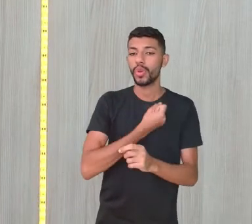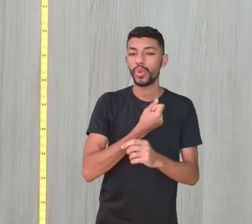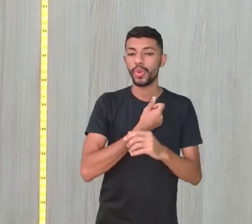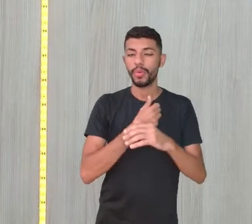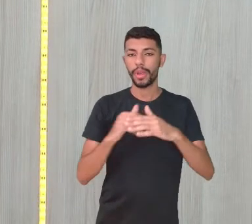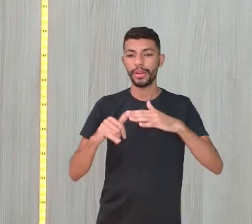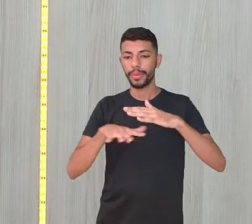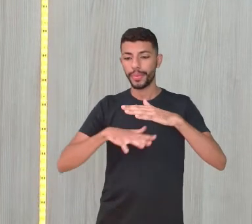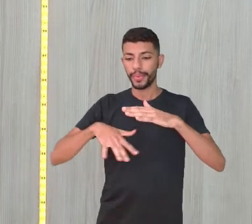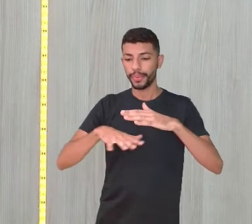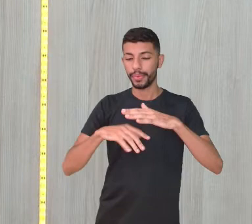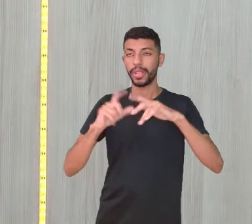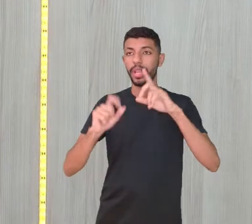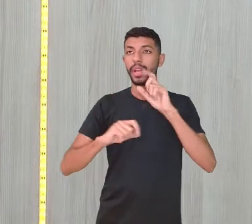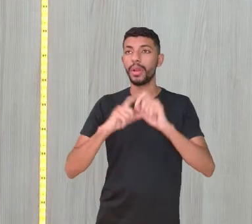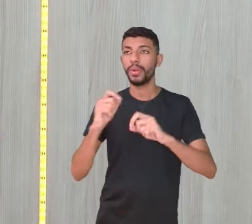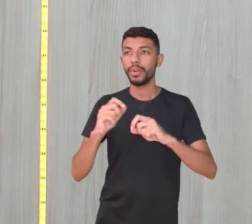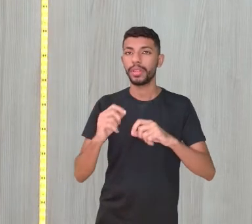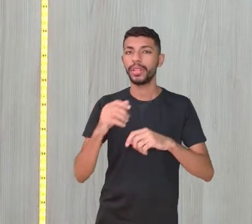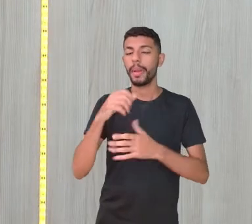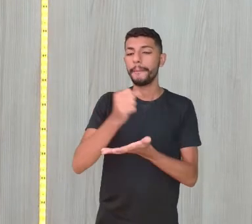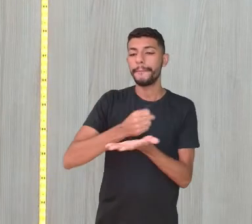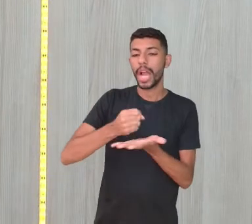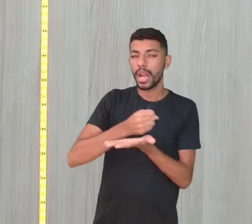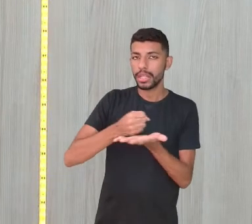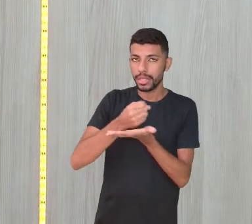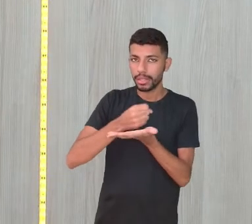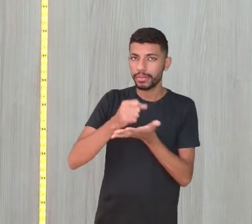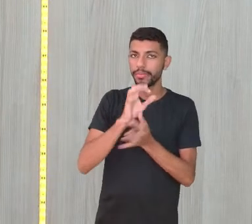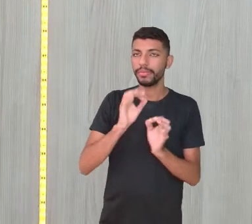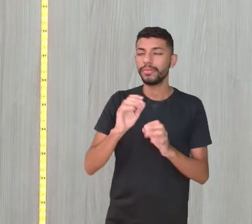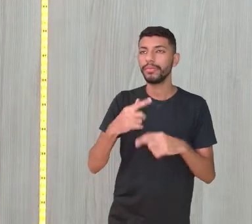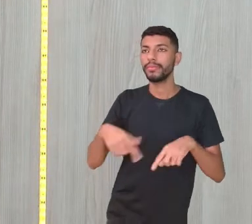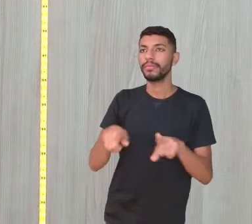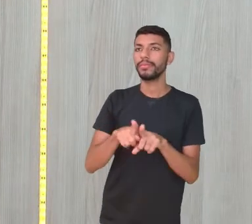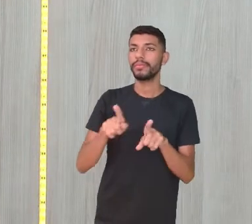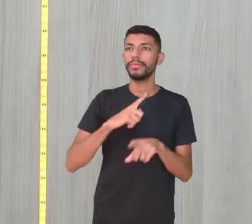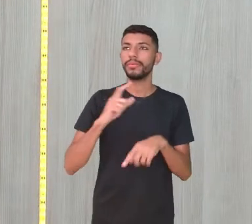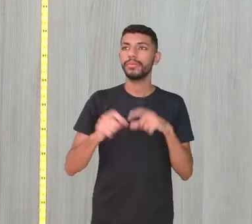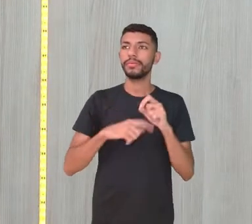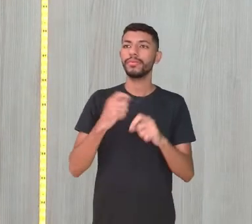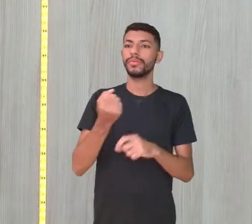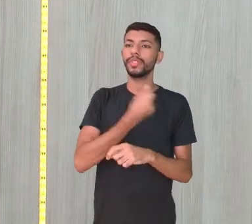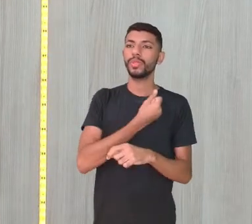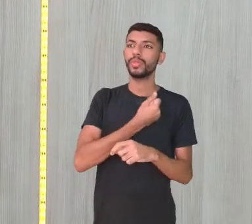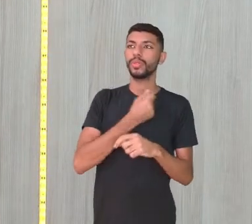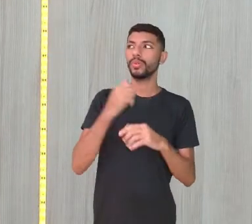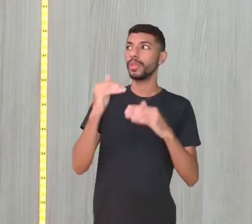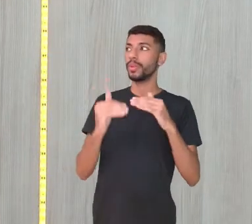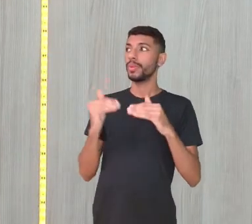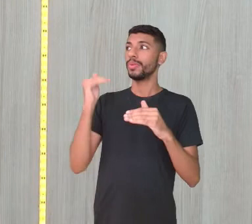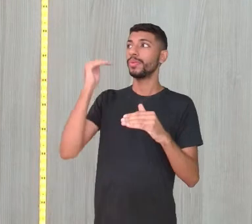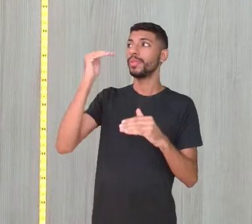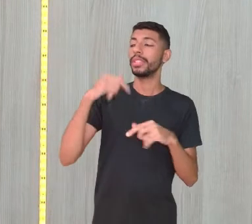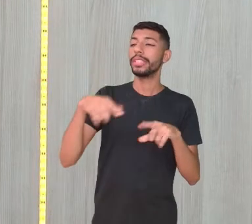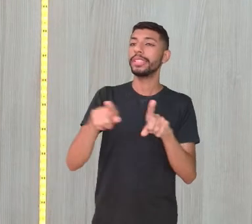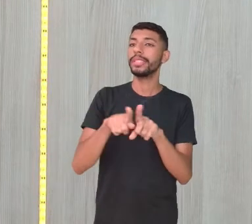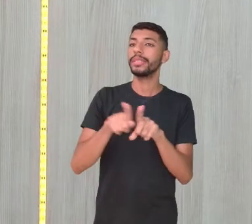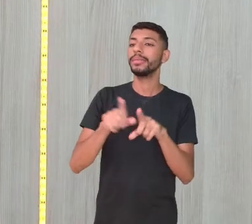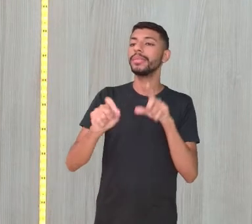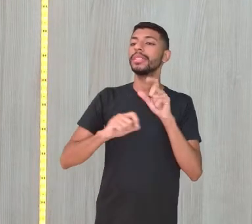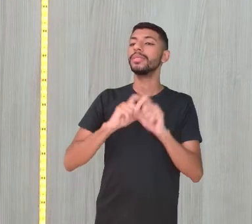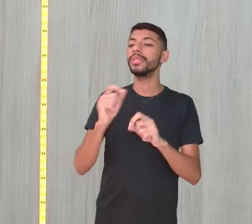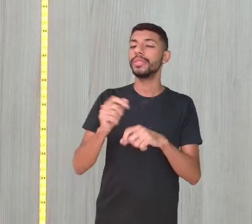embaixo, certo? Que é chamado aí de base, tá? A gente tem um númerozinho que vai estar lá em cima, que é chamado